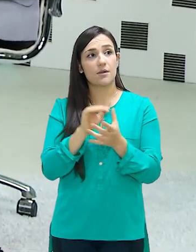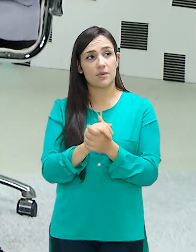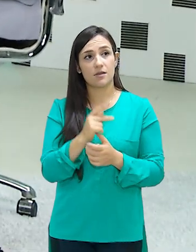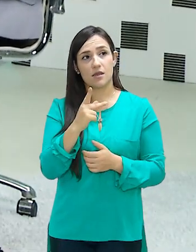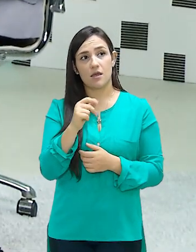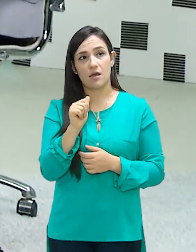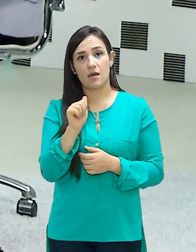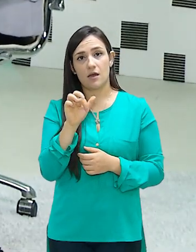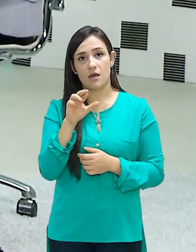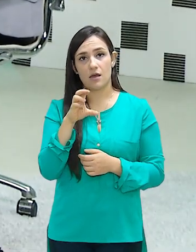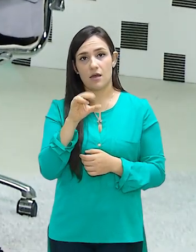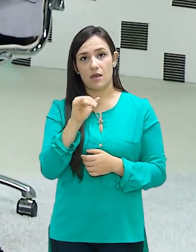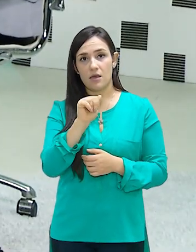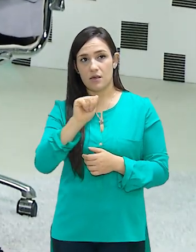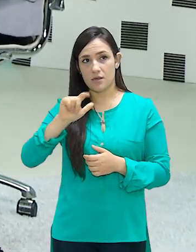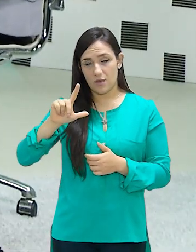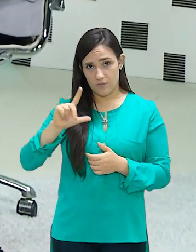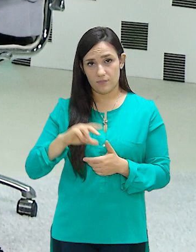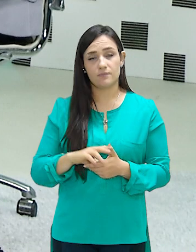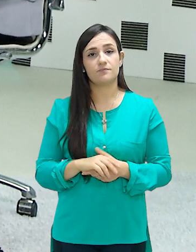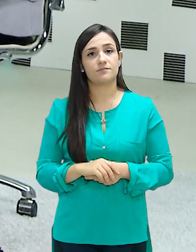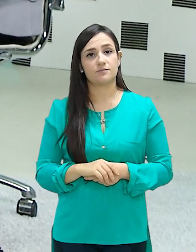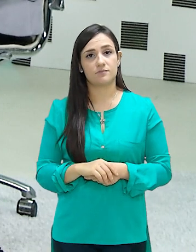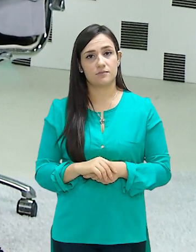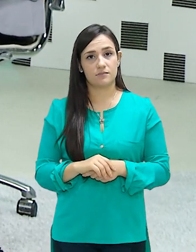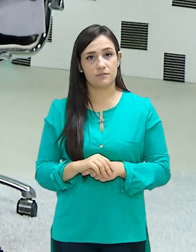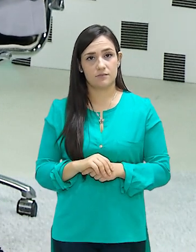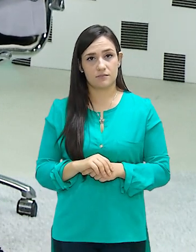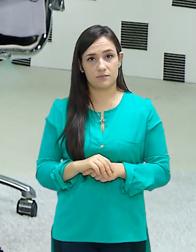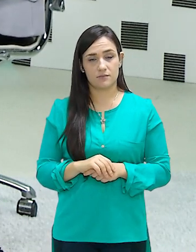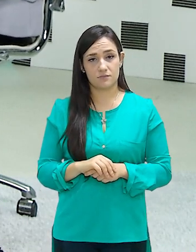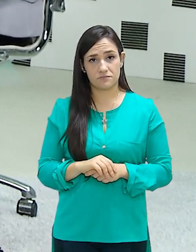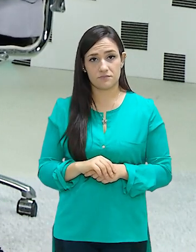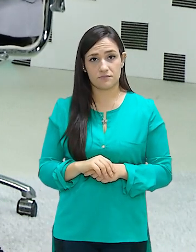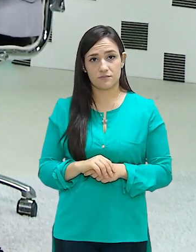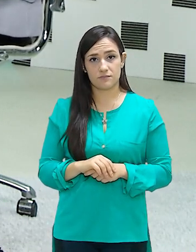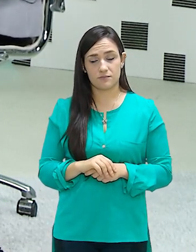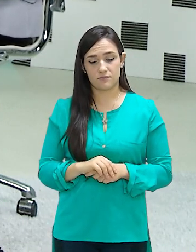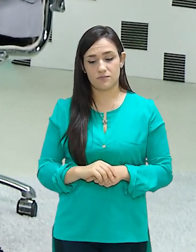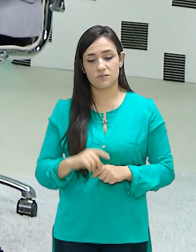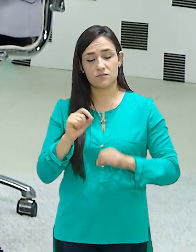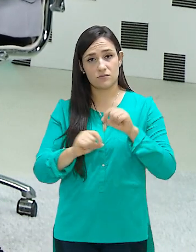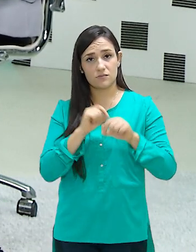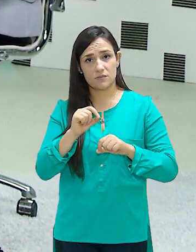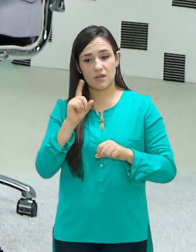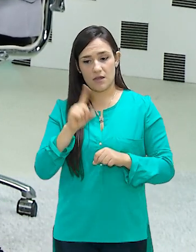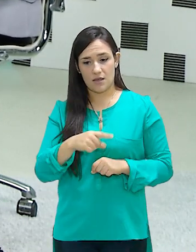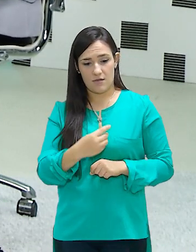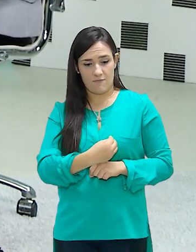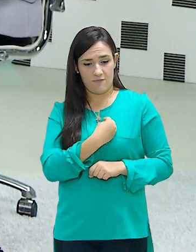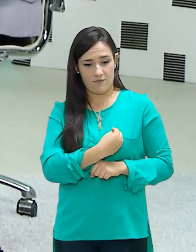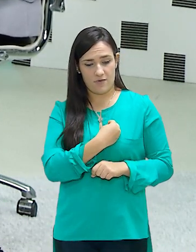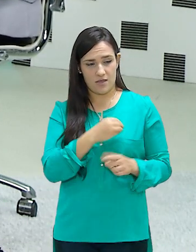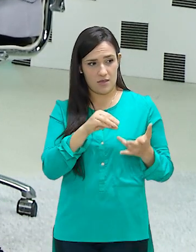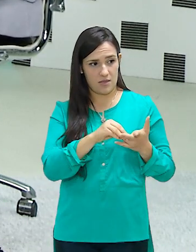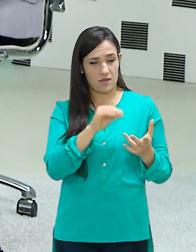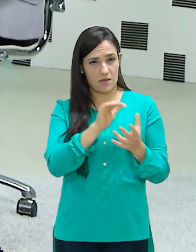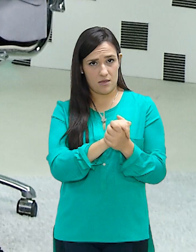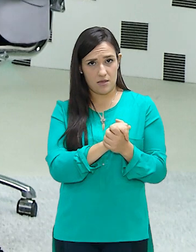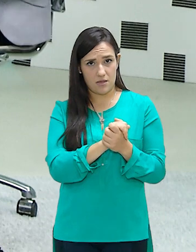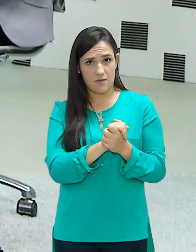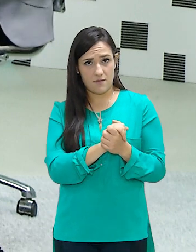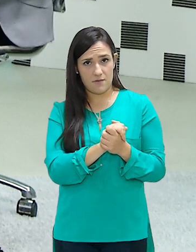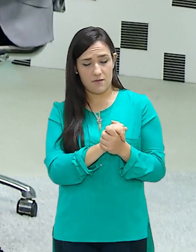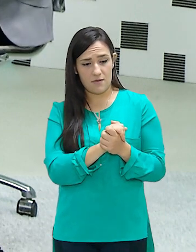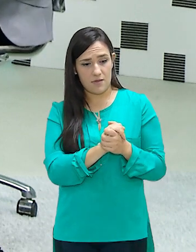bens, o cônjuge, o que está vivo, ele pode ser herdeiro e pode